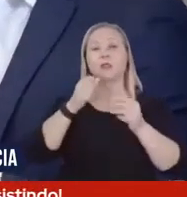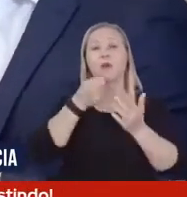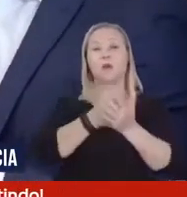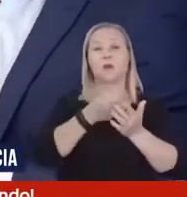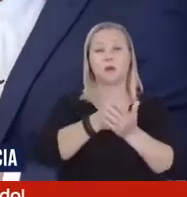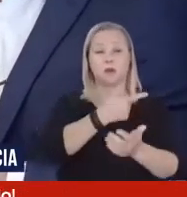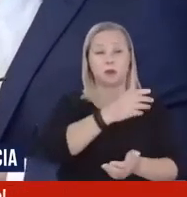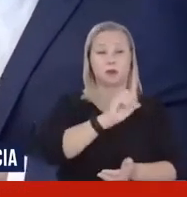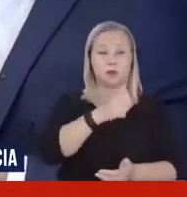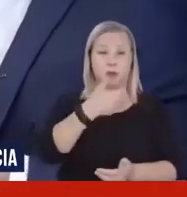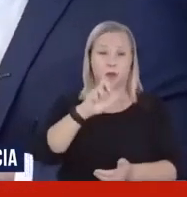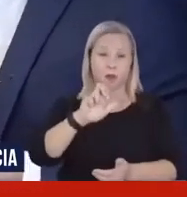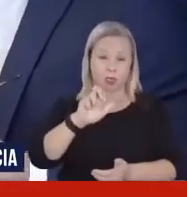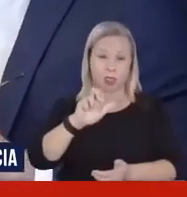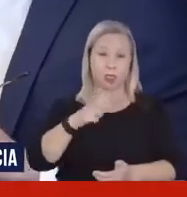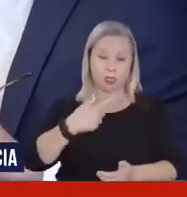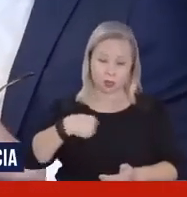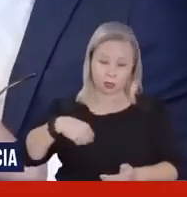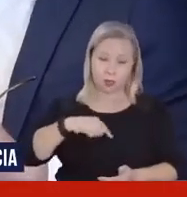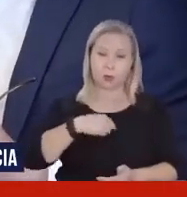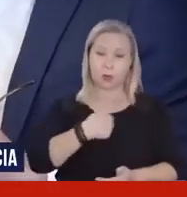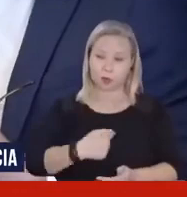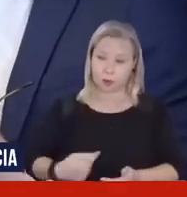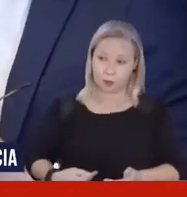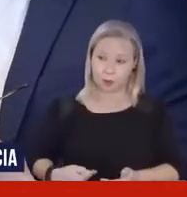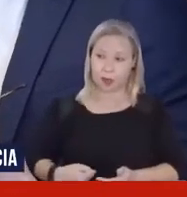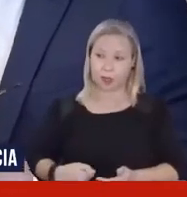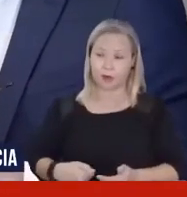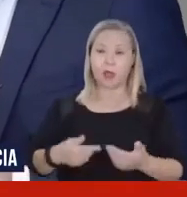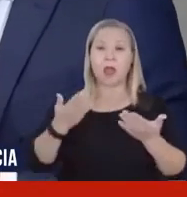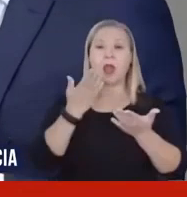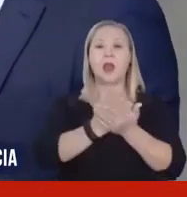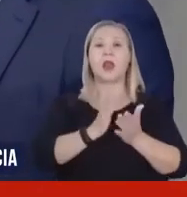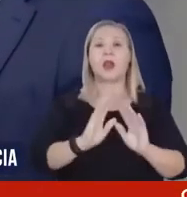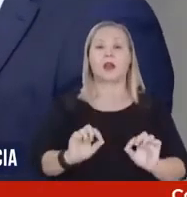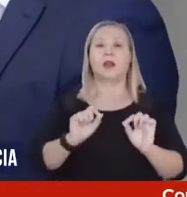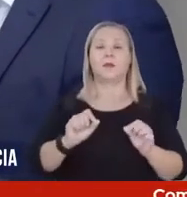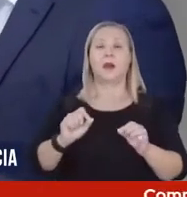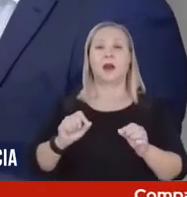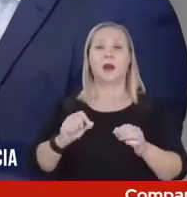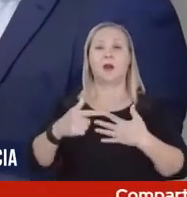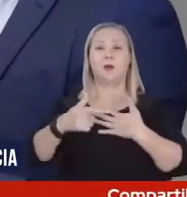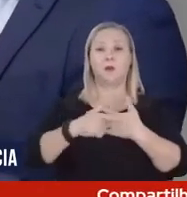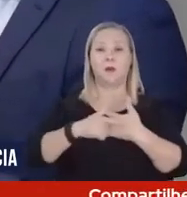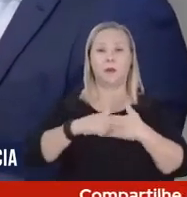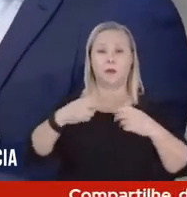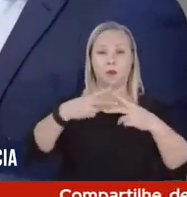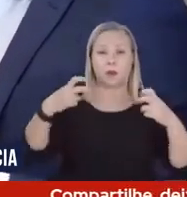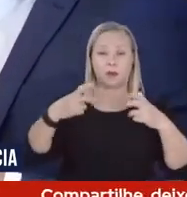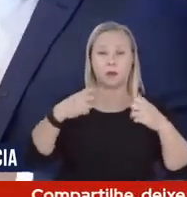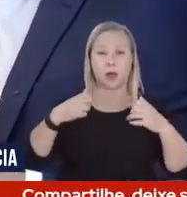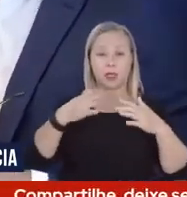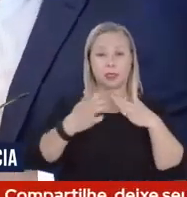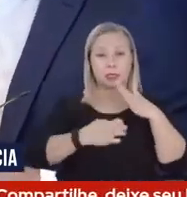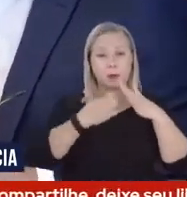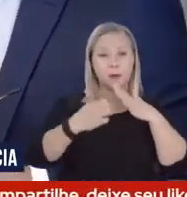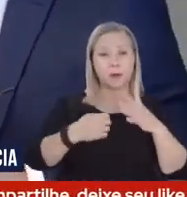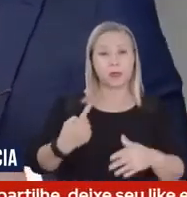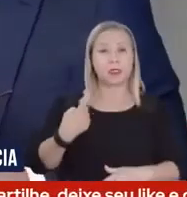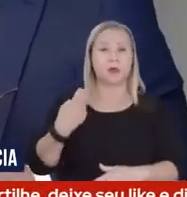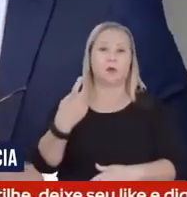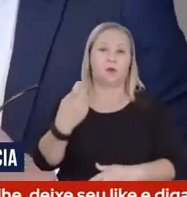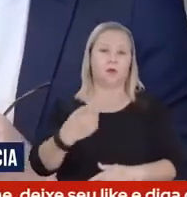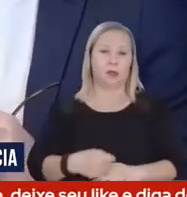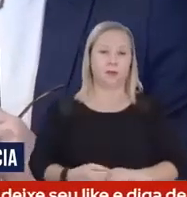com pressão deles. Acabaram, tiraram o papel da Petrobras de operadora única. Isso é muito grave, presidente, porque